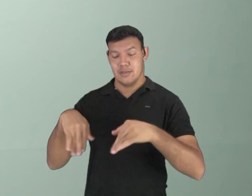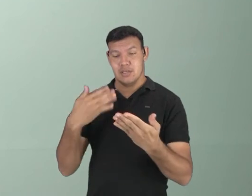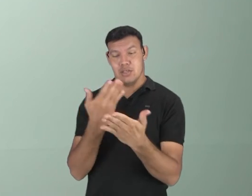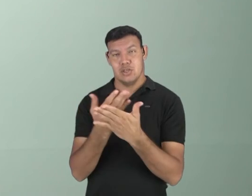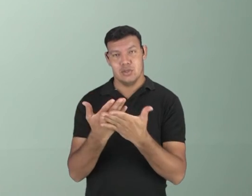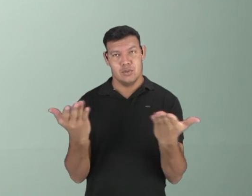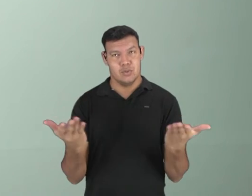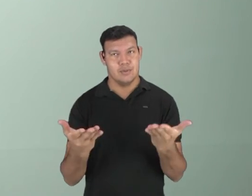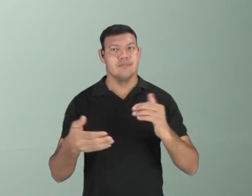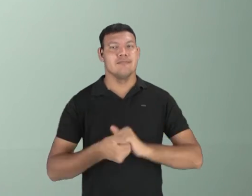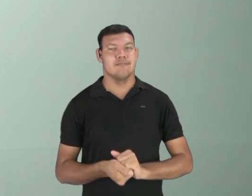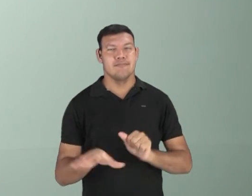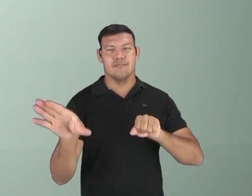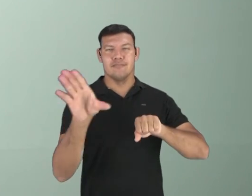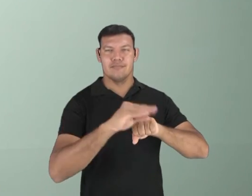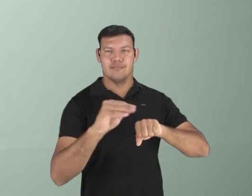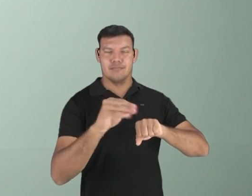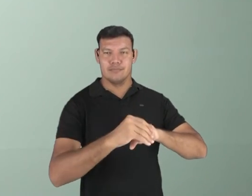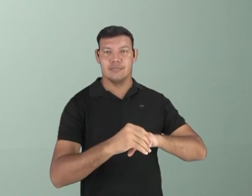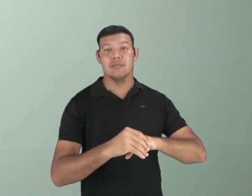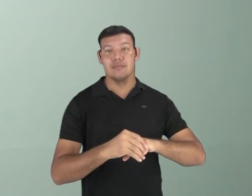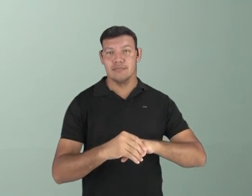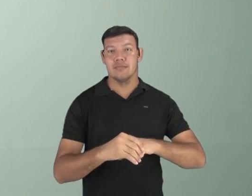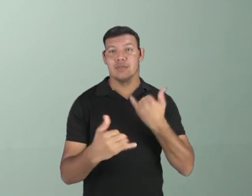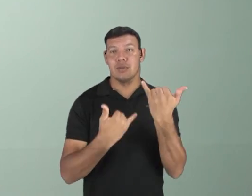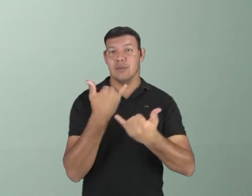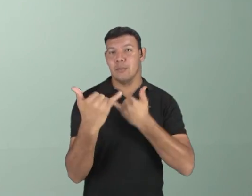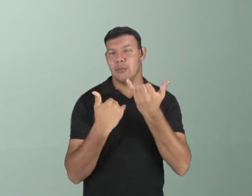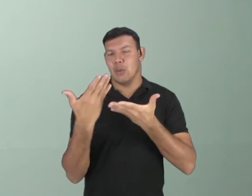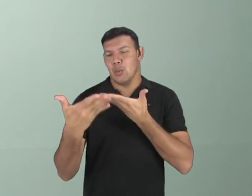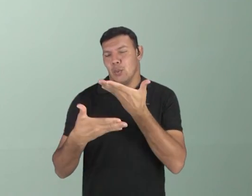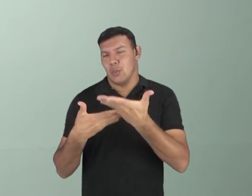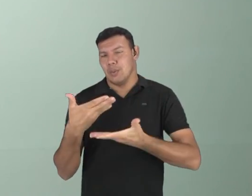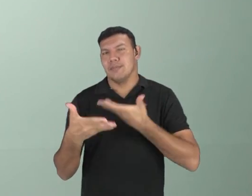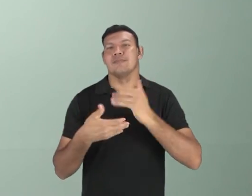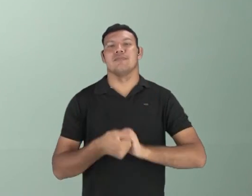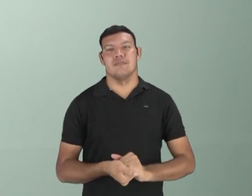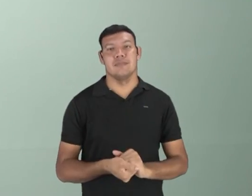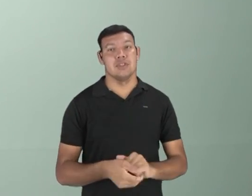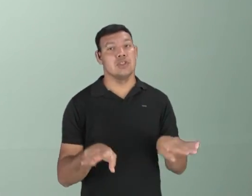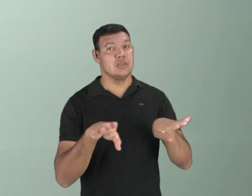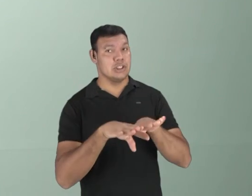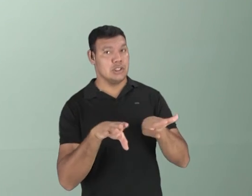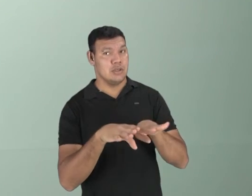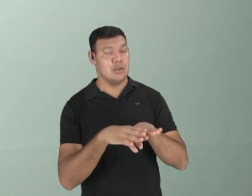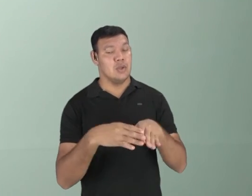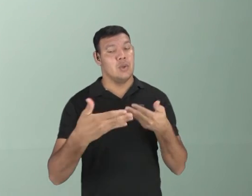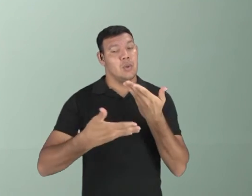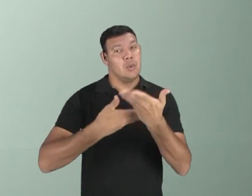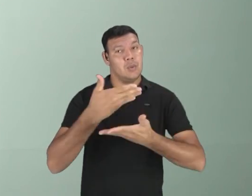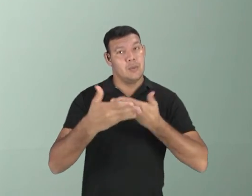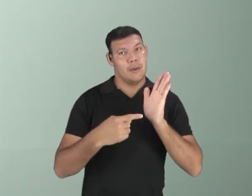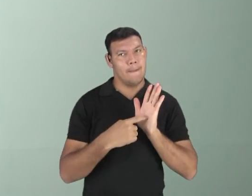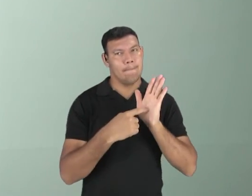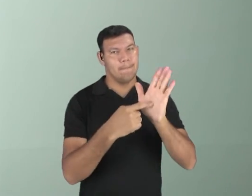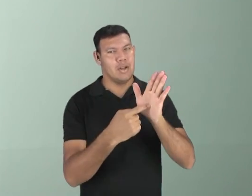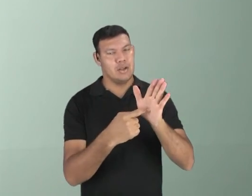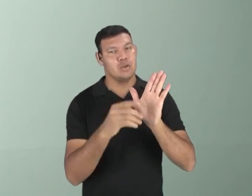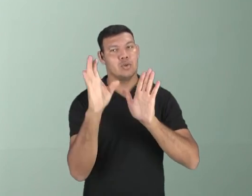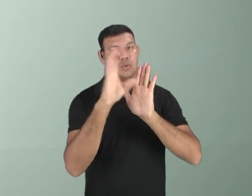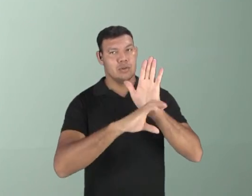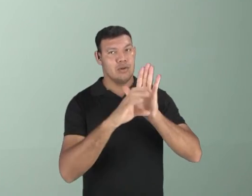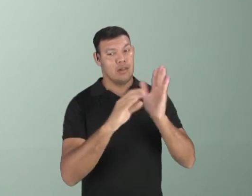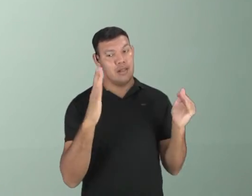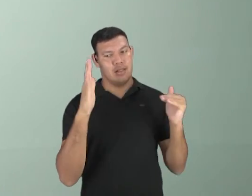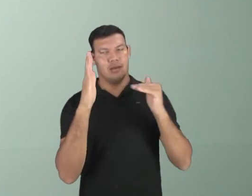nossa aula de hoje. Aprendemos, né, o que são jogos cooperativos e os jogos cooperativos que vimos desde o seu